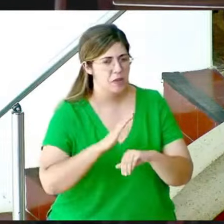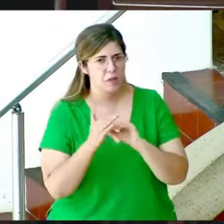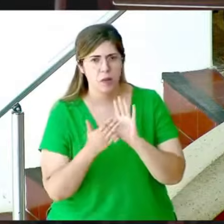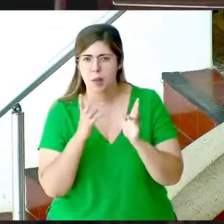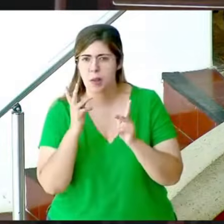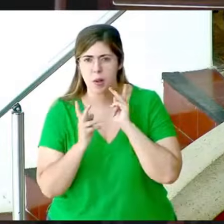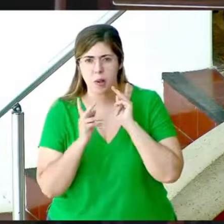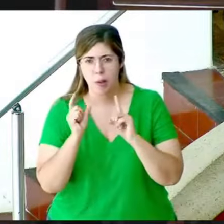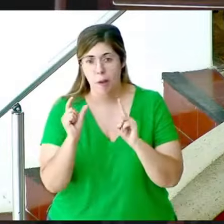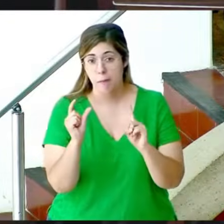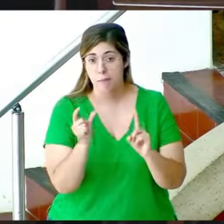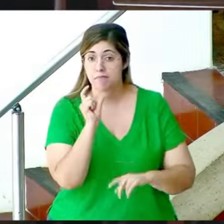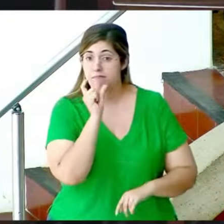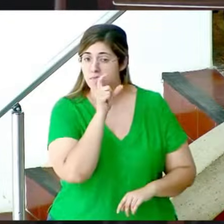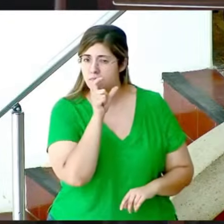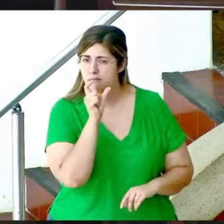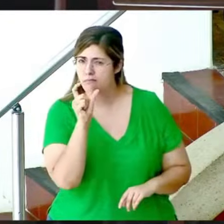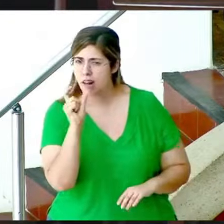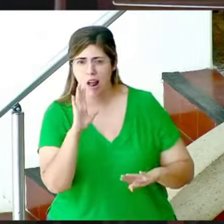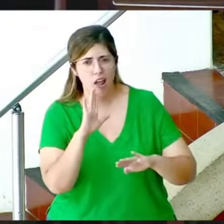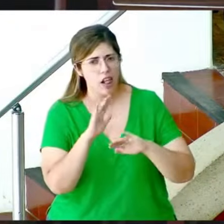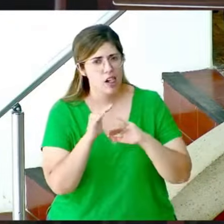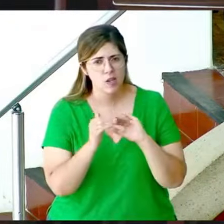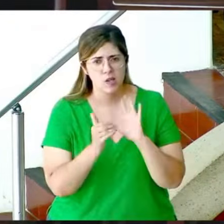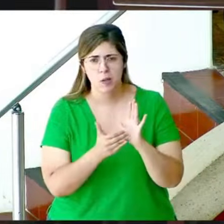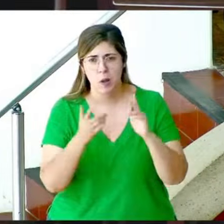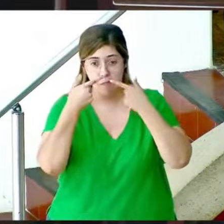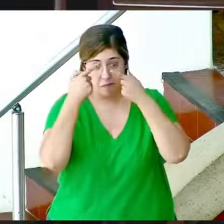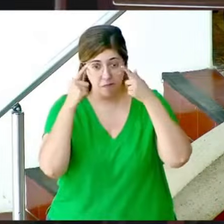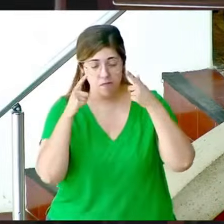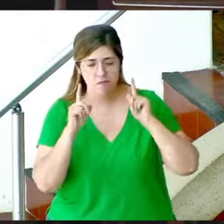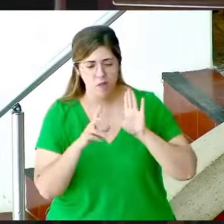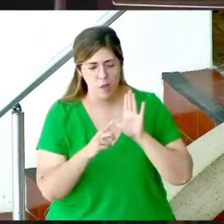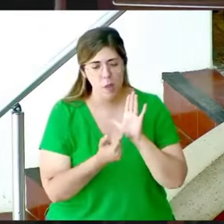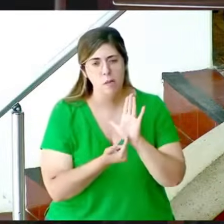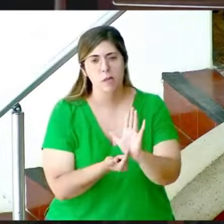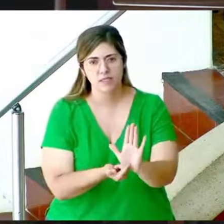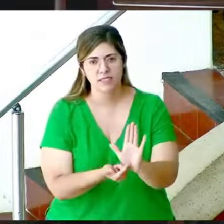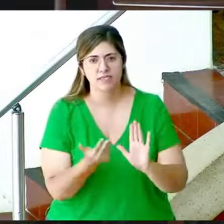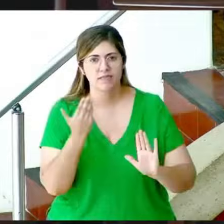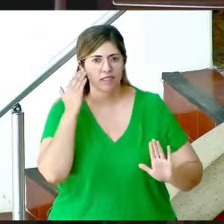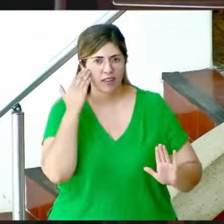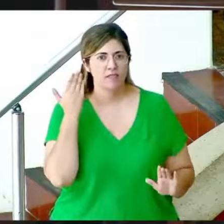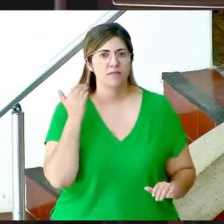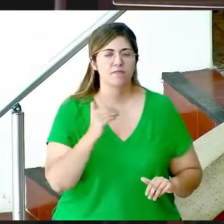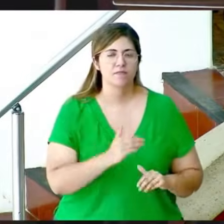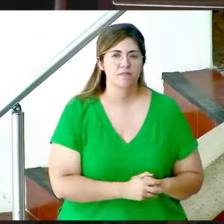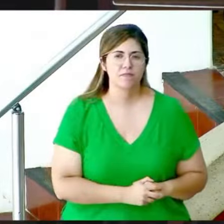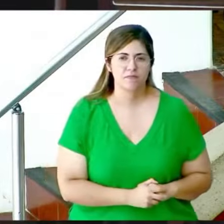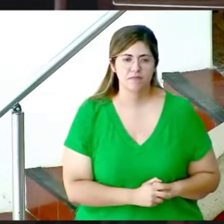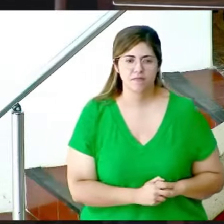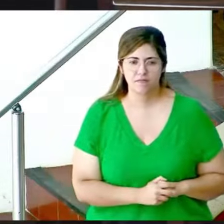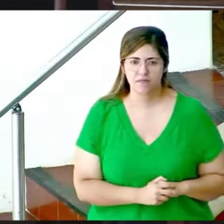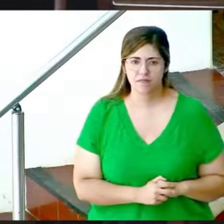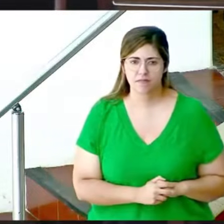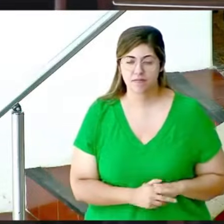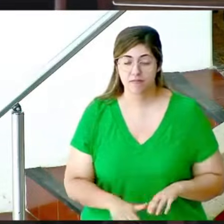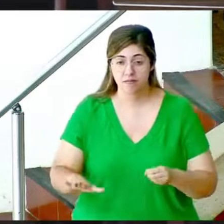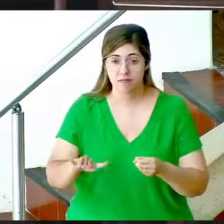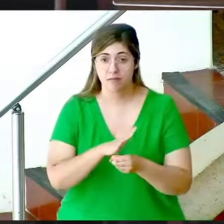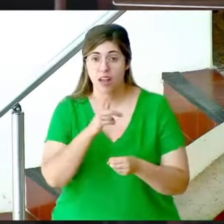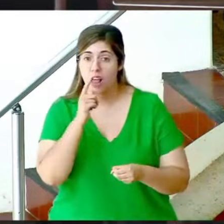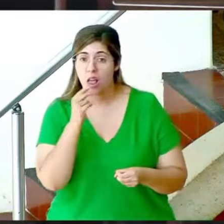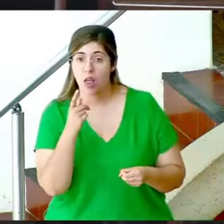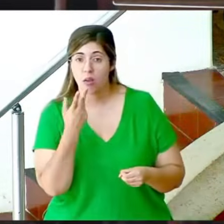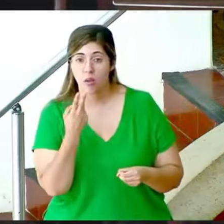a palavra fim. Essa palavra fim não é escatologia, não é escatós que está aqui, é telos. A ideia de encher um copo de